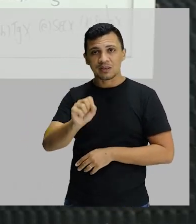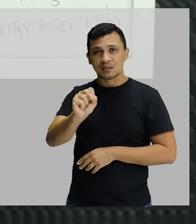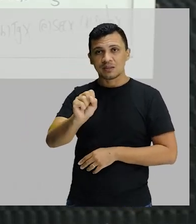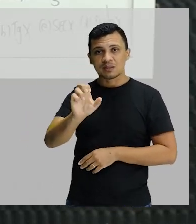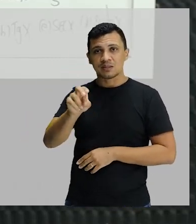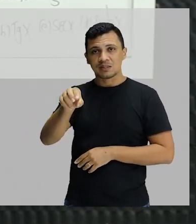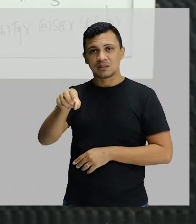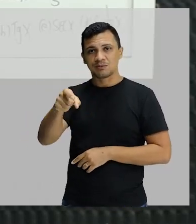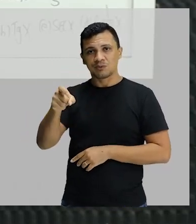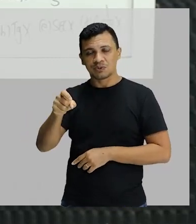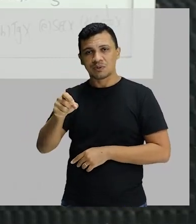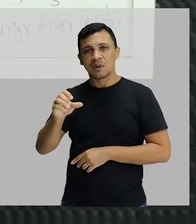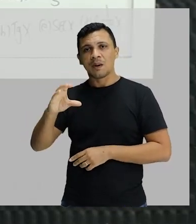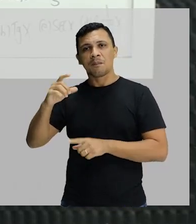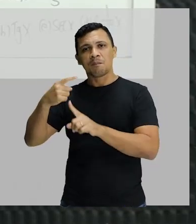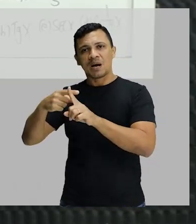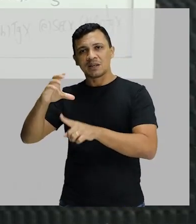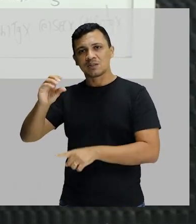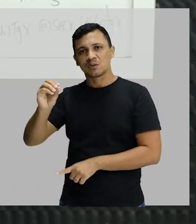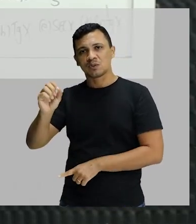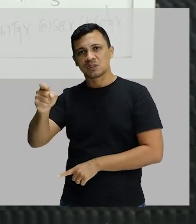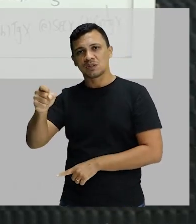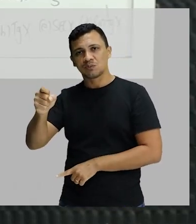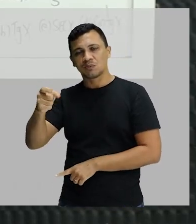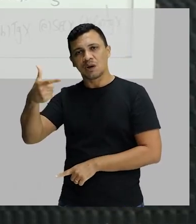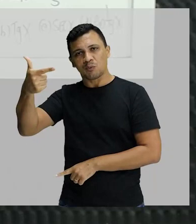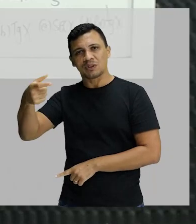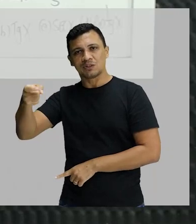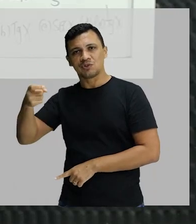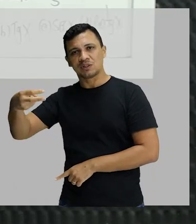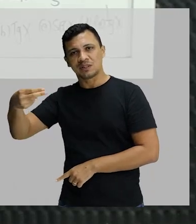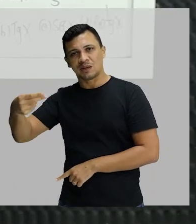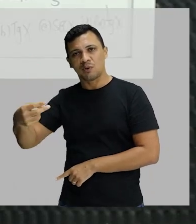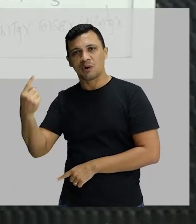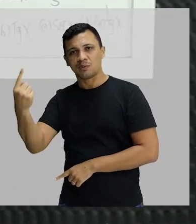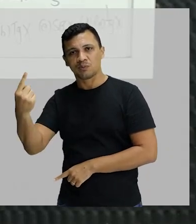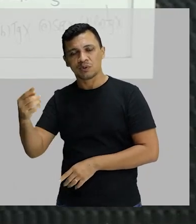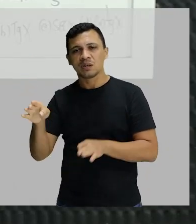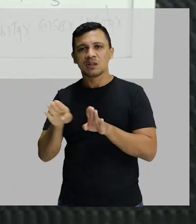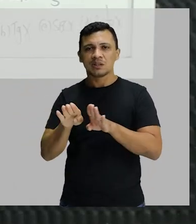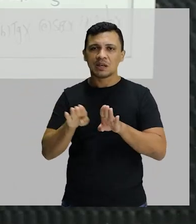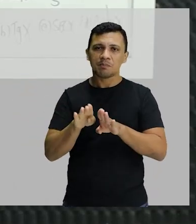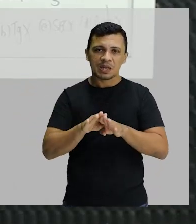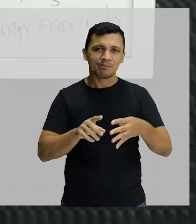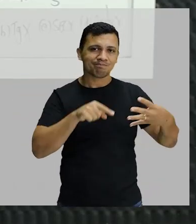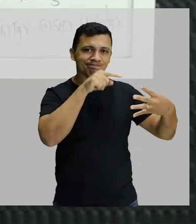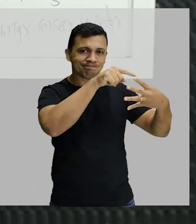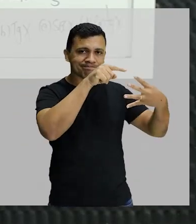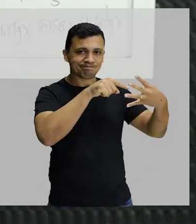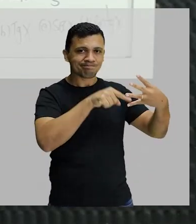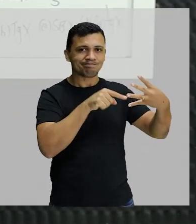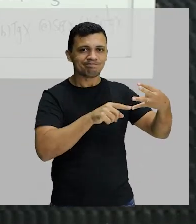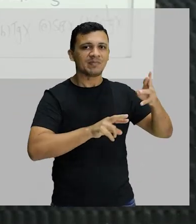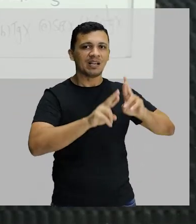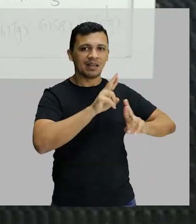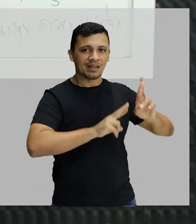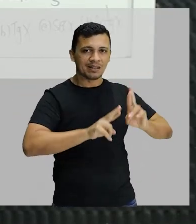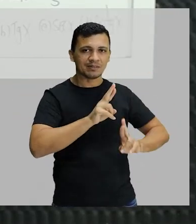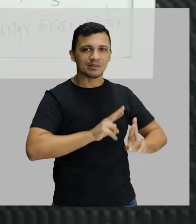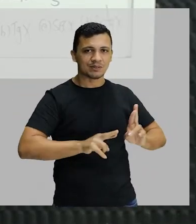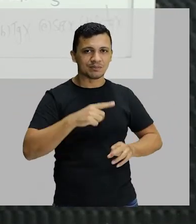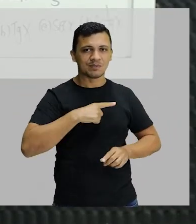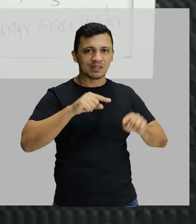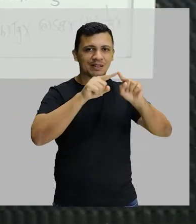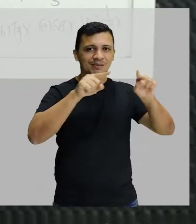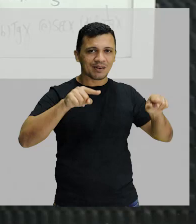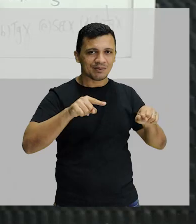mais cosseno ao quadrado de x igual a 1, e as outras relações trigonométricas. São expressões que relacionam nossas razões